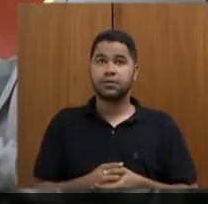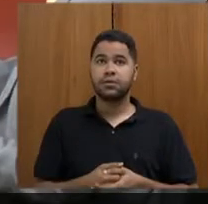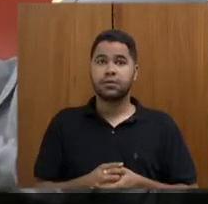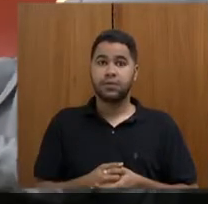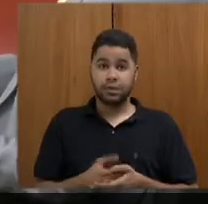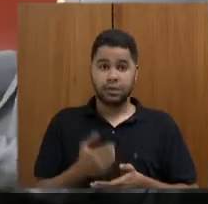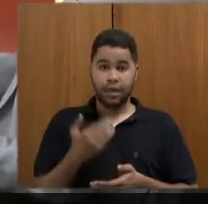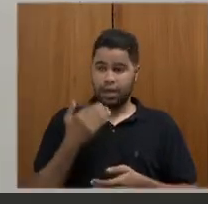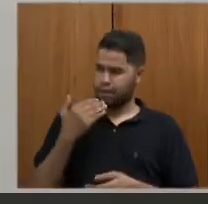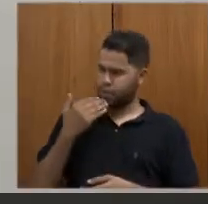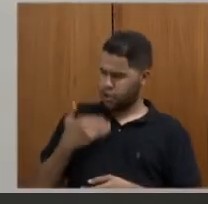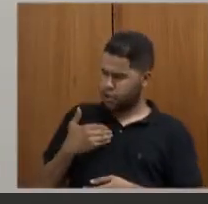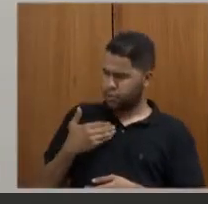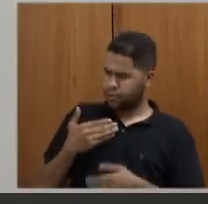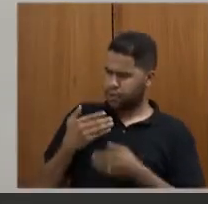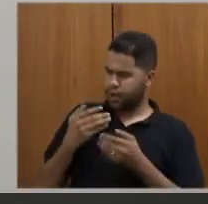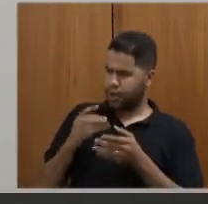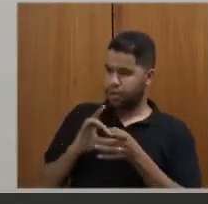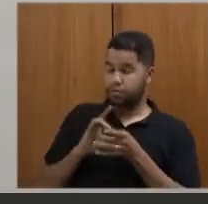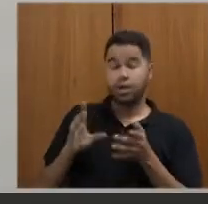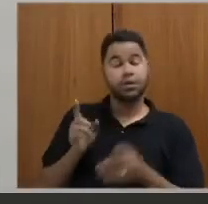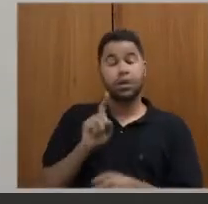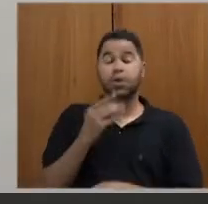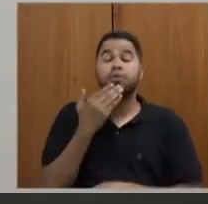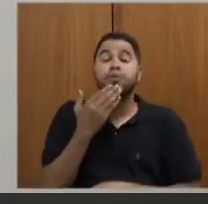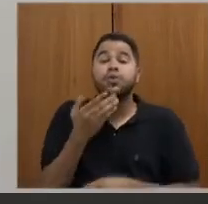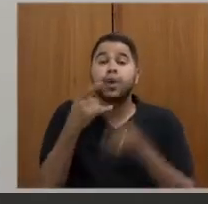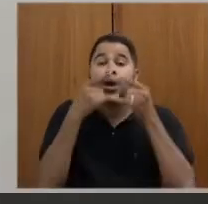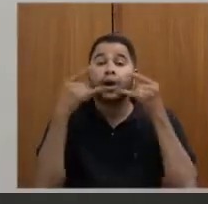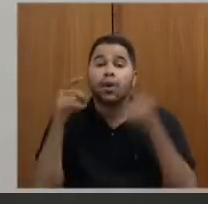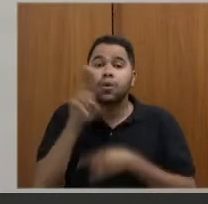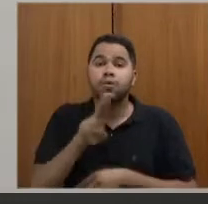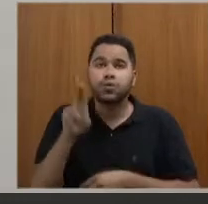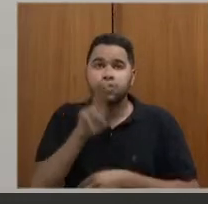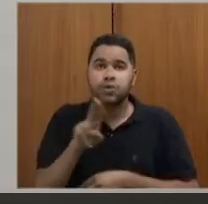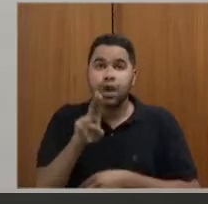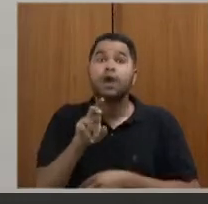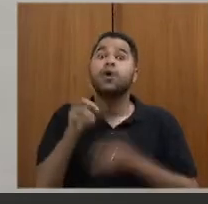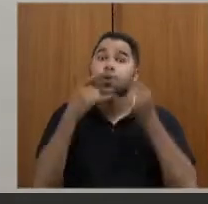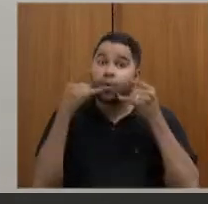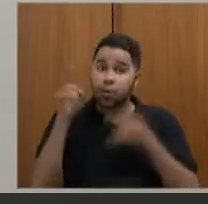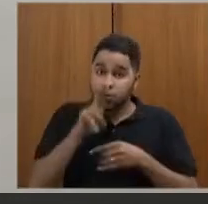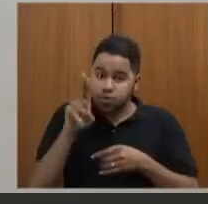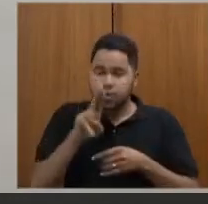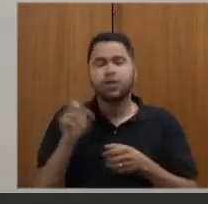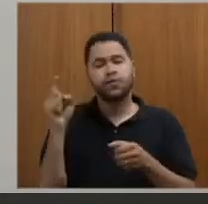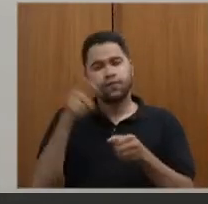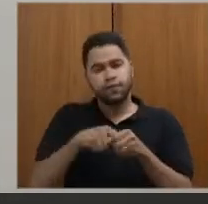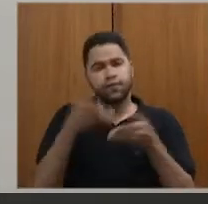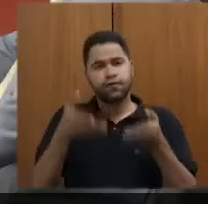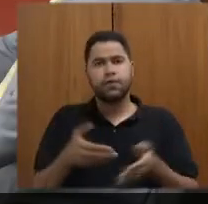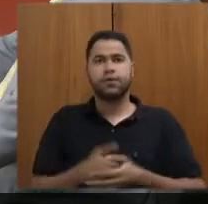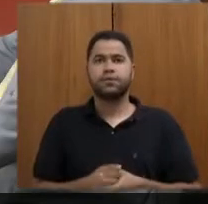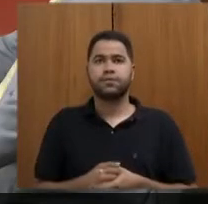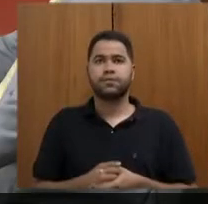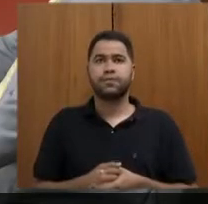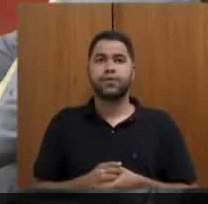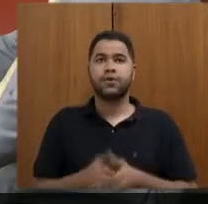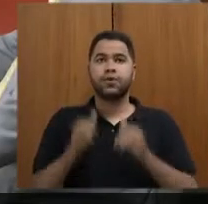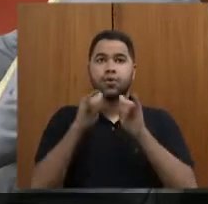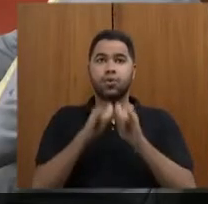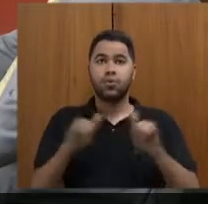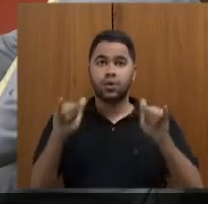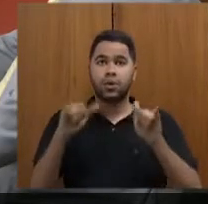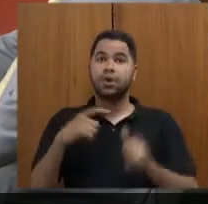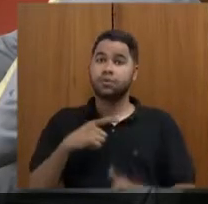então, que eu me retire da reunião. Estou pedindo para o senhor colocar a máscara, e quando o senhor estiver com ela, pode retomar a sessão. Como ele disse, presidente, eu não disponho